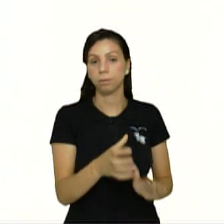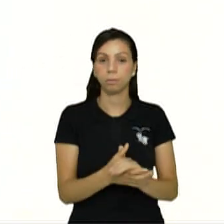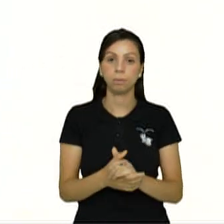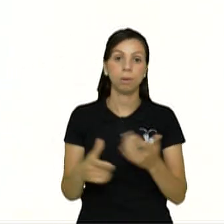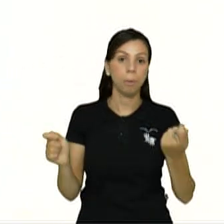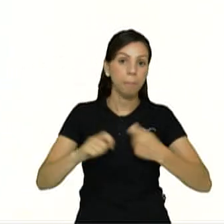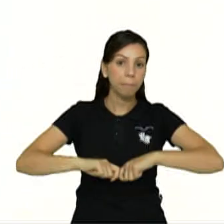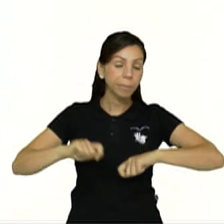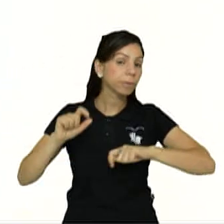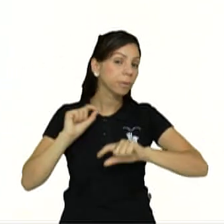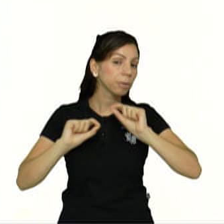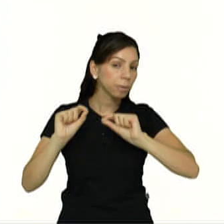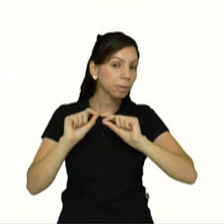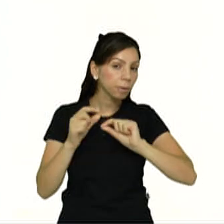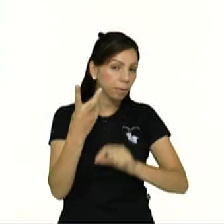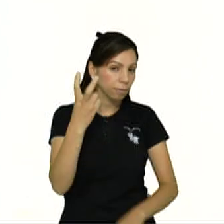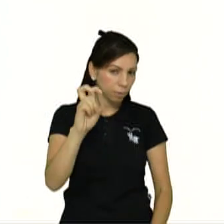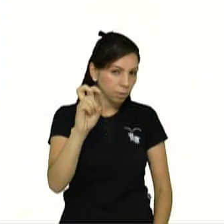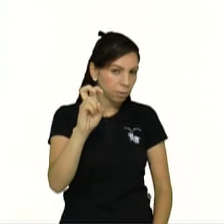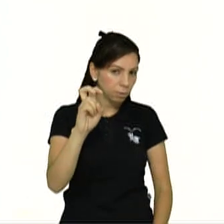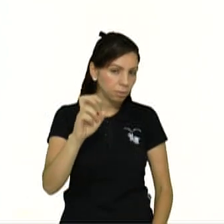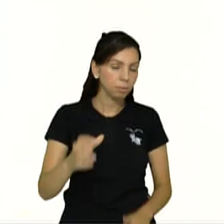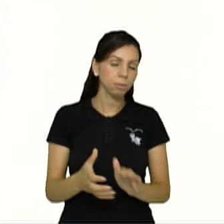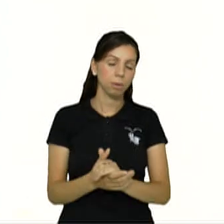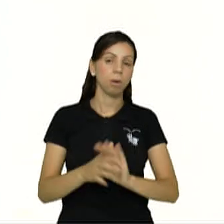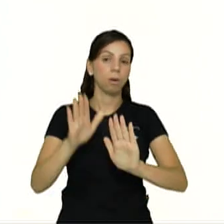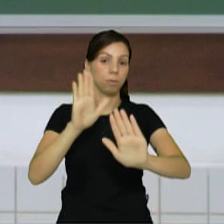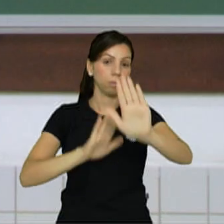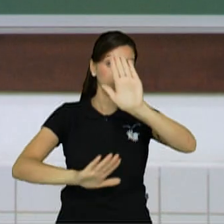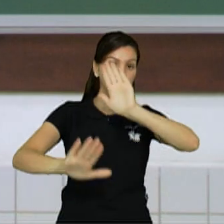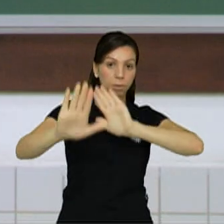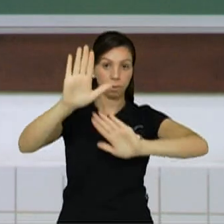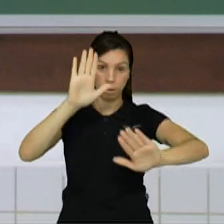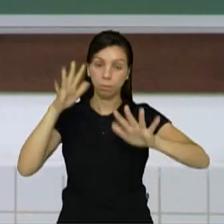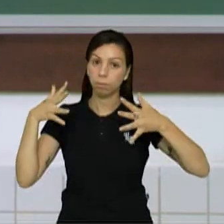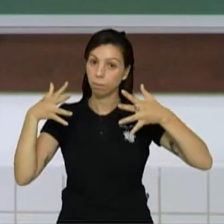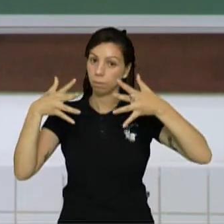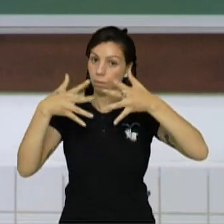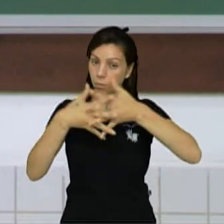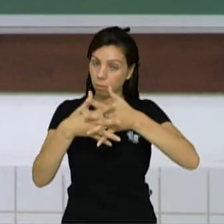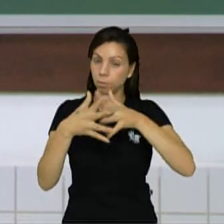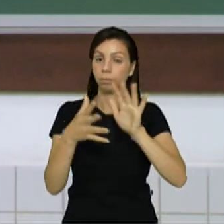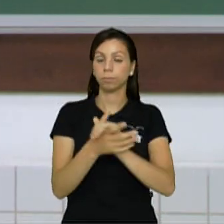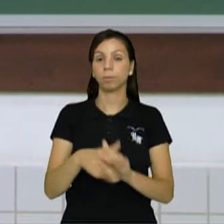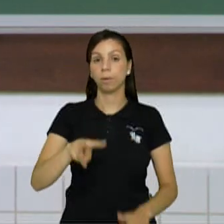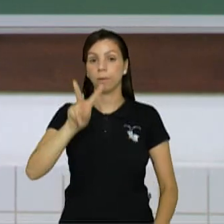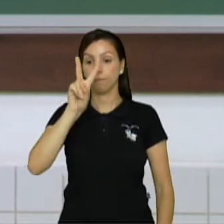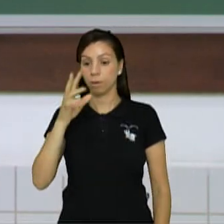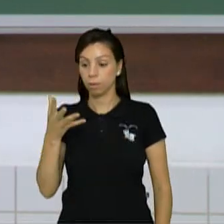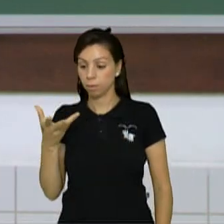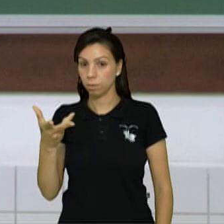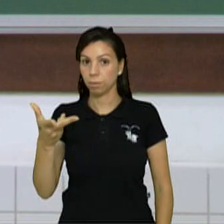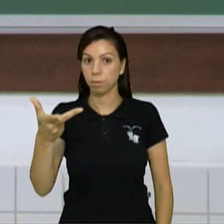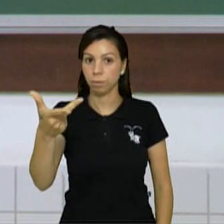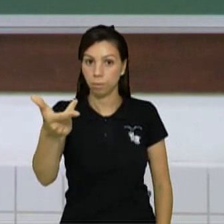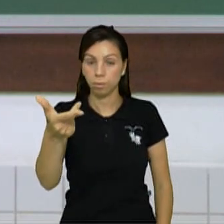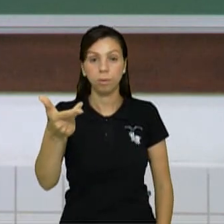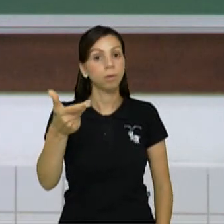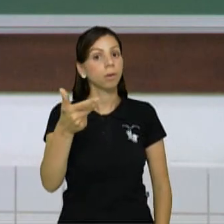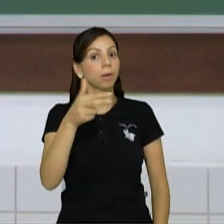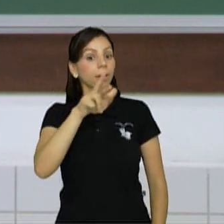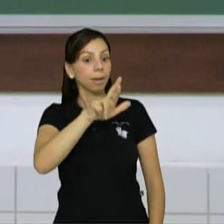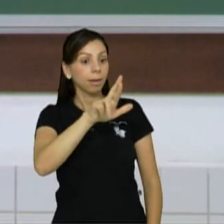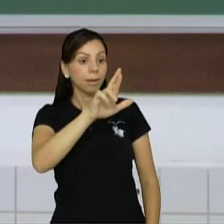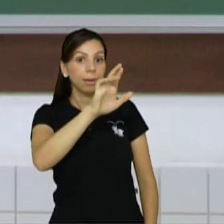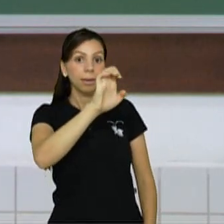velocidade relativa vai ser de 25? Pessoal, cuidado, não confunda velocidade relativa com velocidade